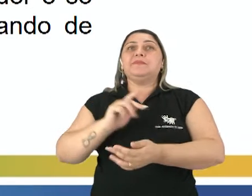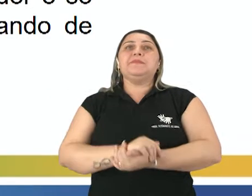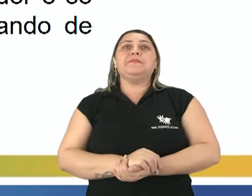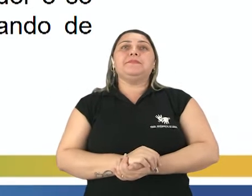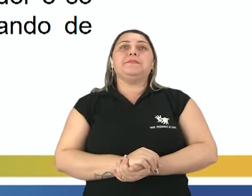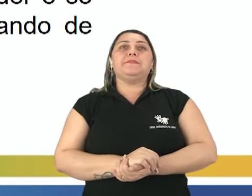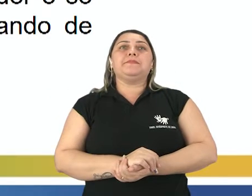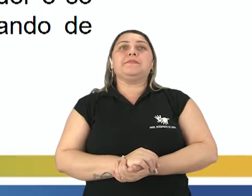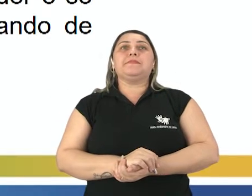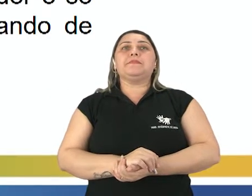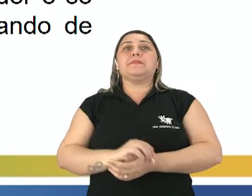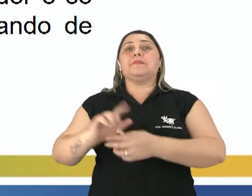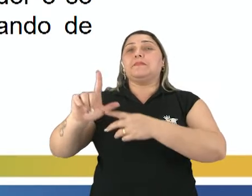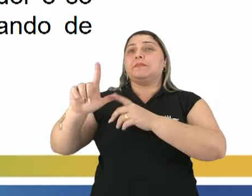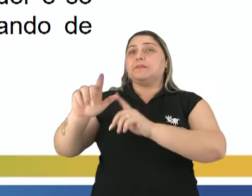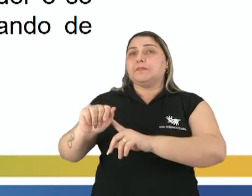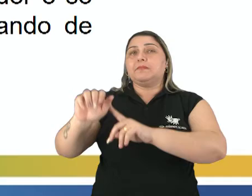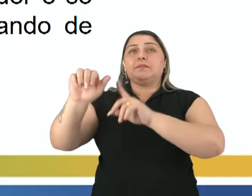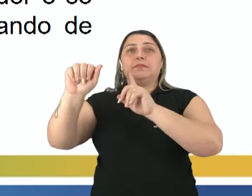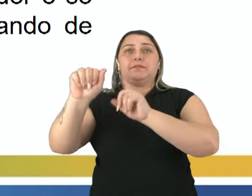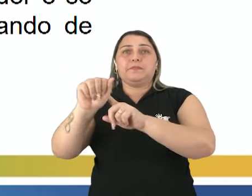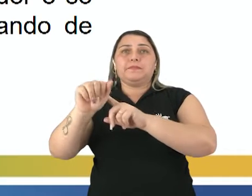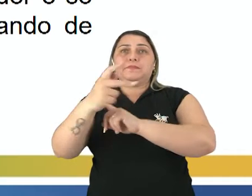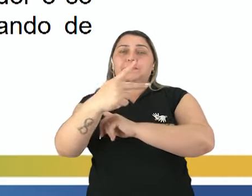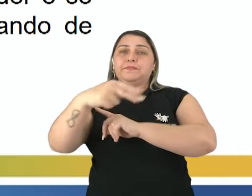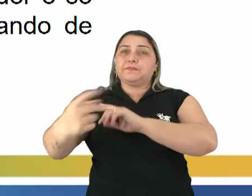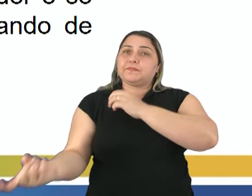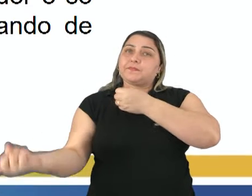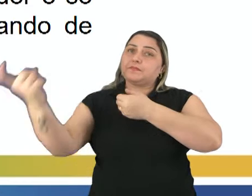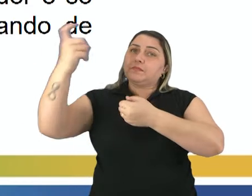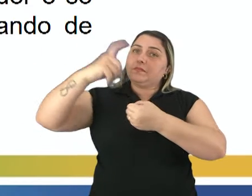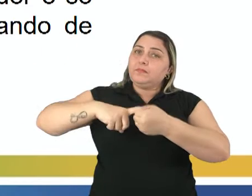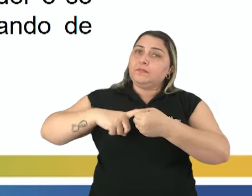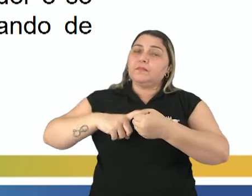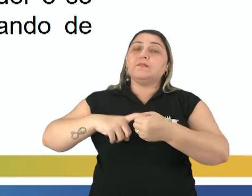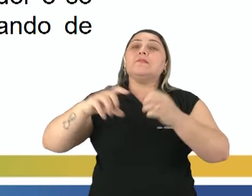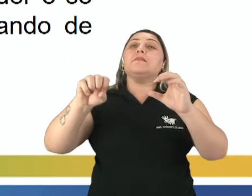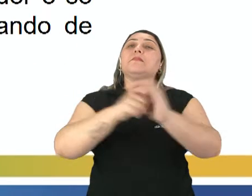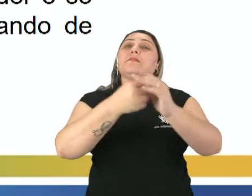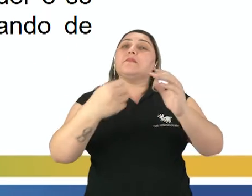são pronomes, que vão retomar